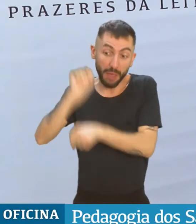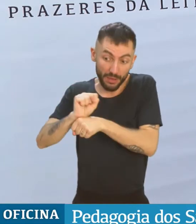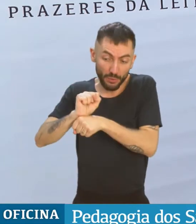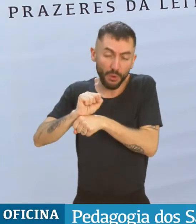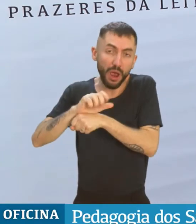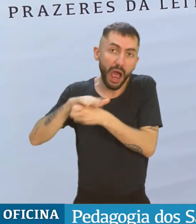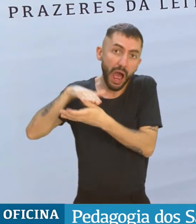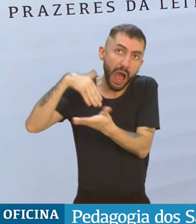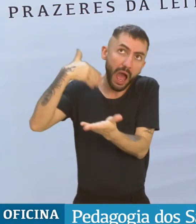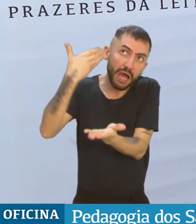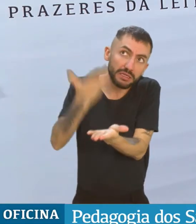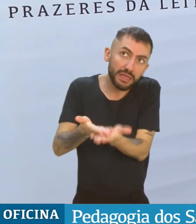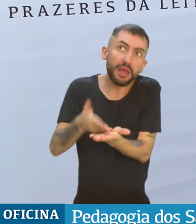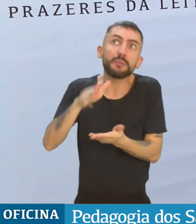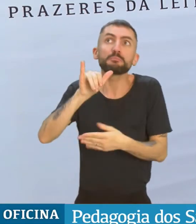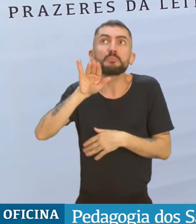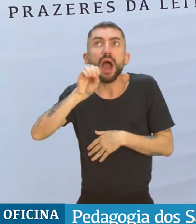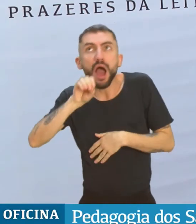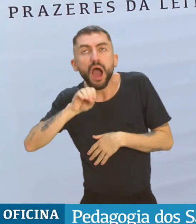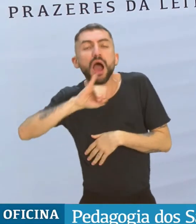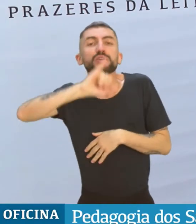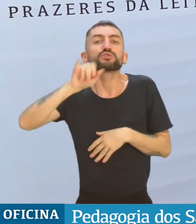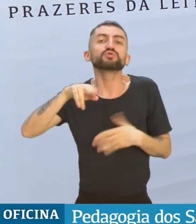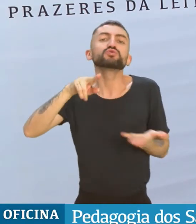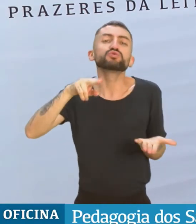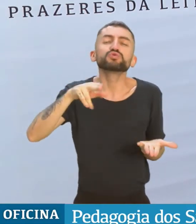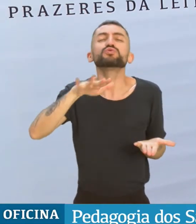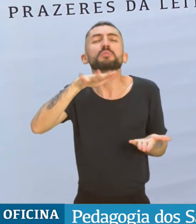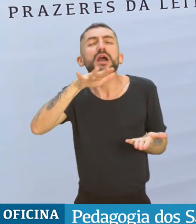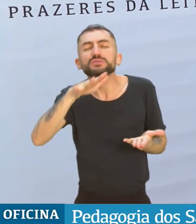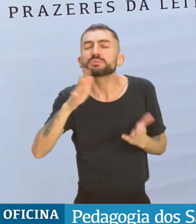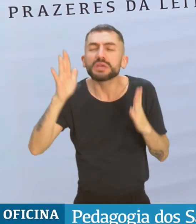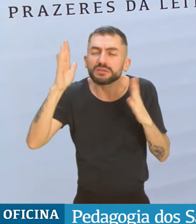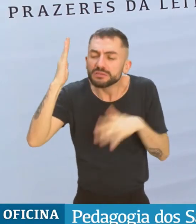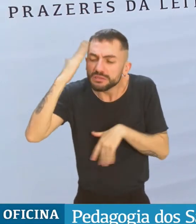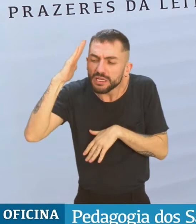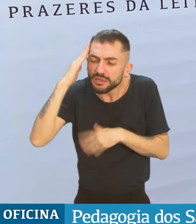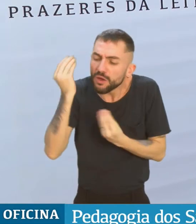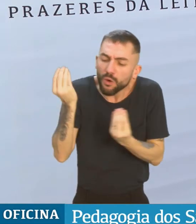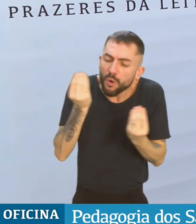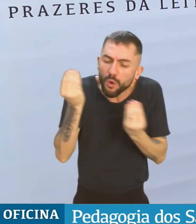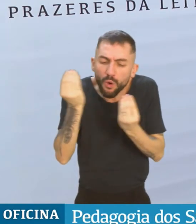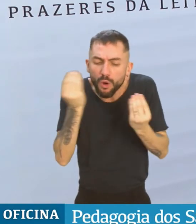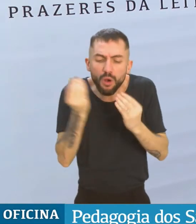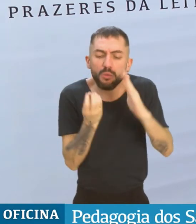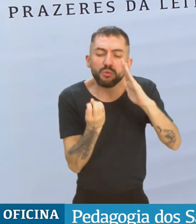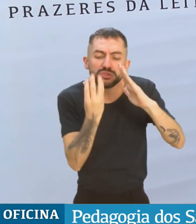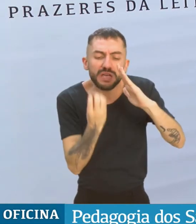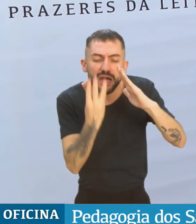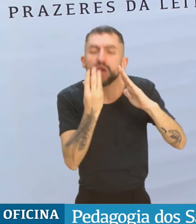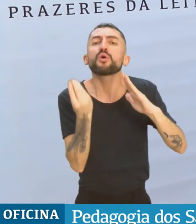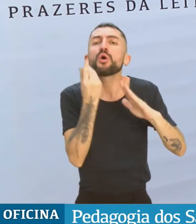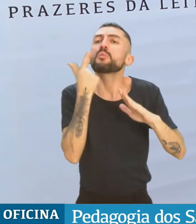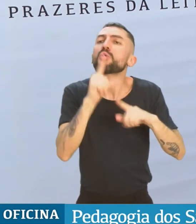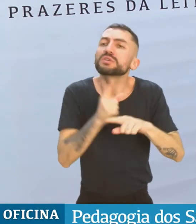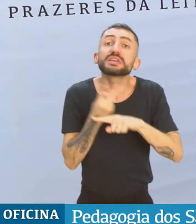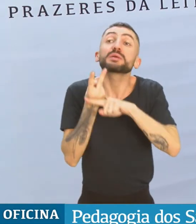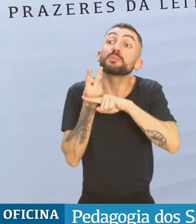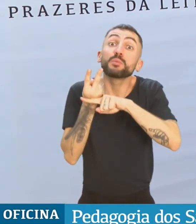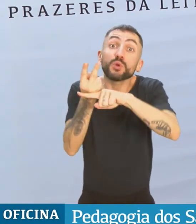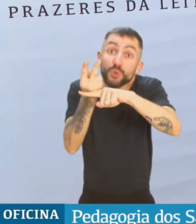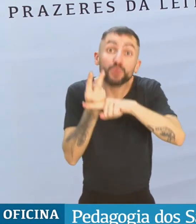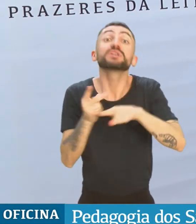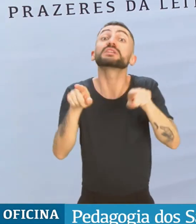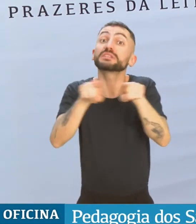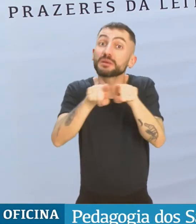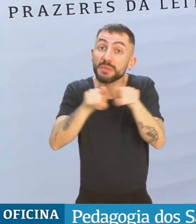até maio, junho, para a gente entender o que estava acontecendo procurar a melhor plataforma para fazer esse